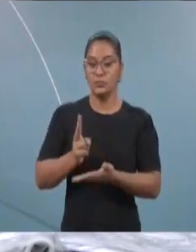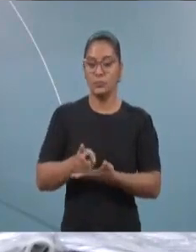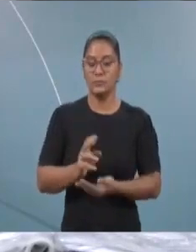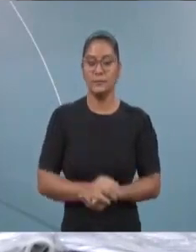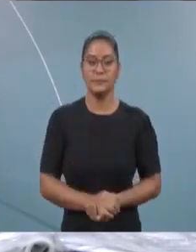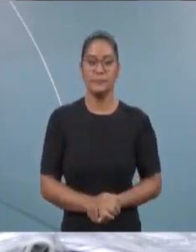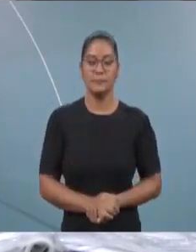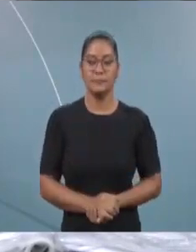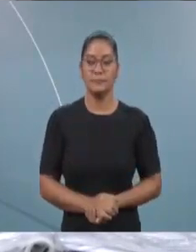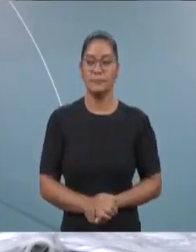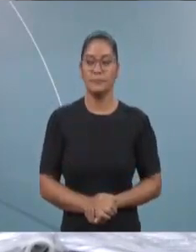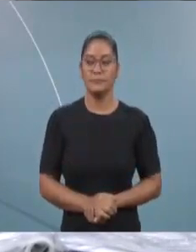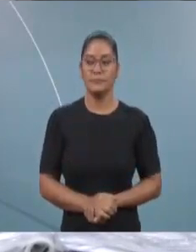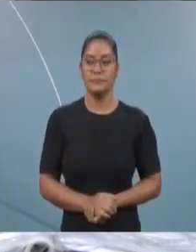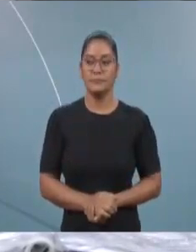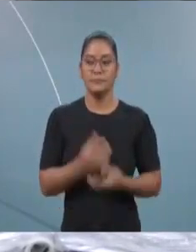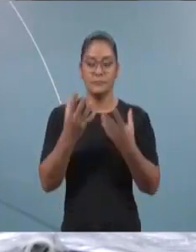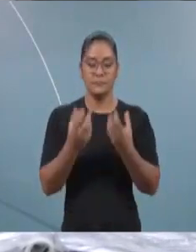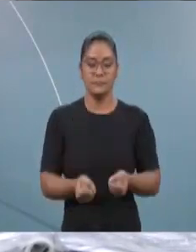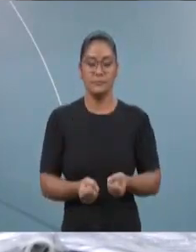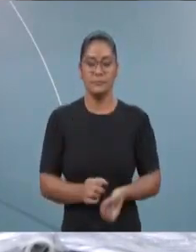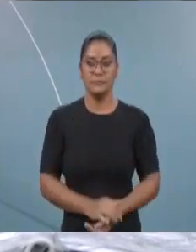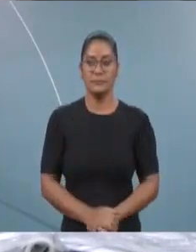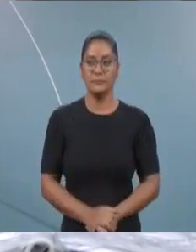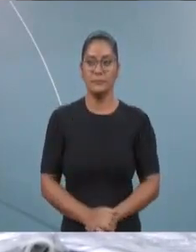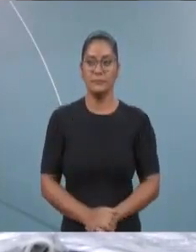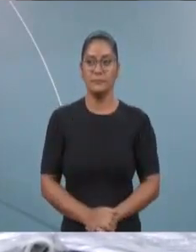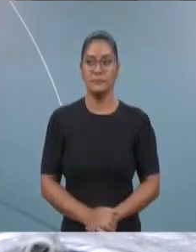Como estão aprovado